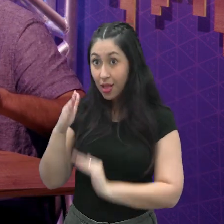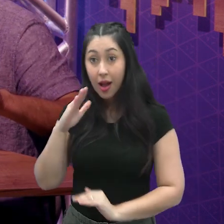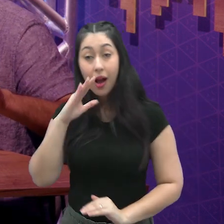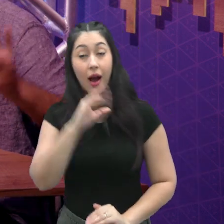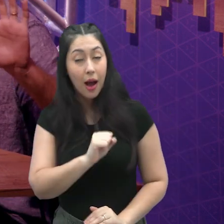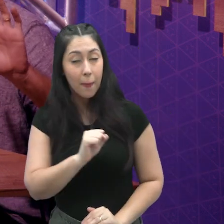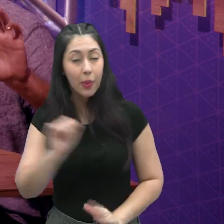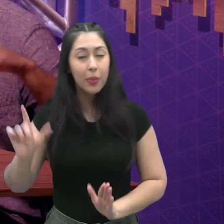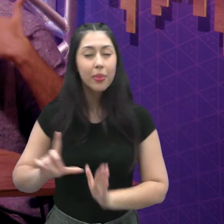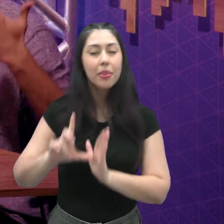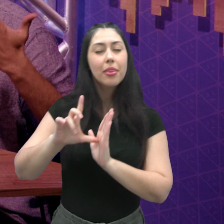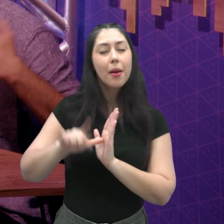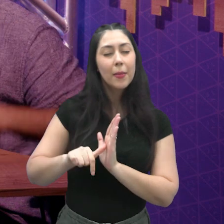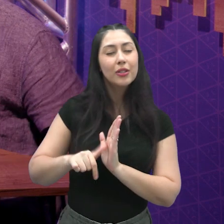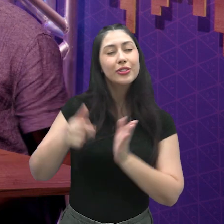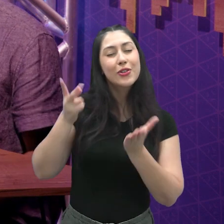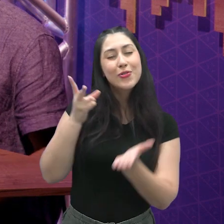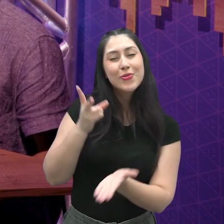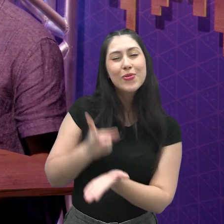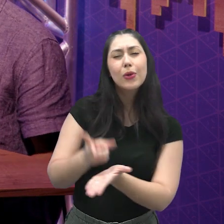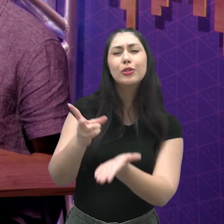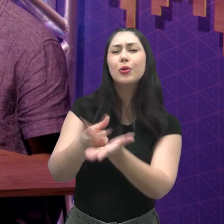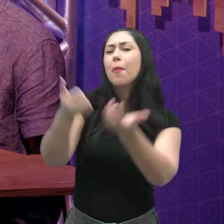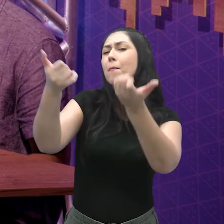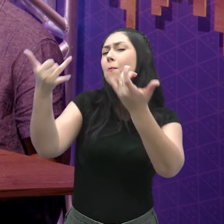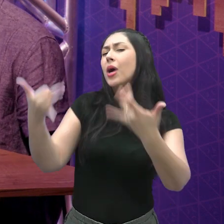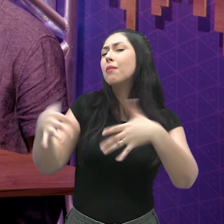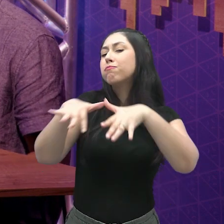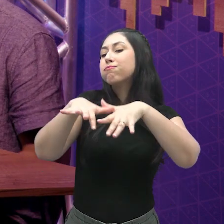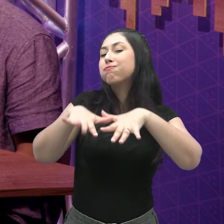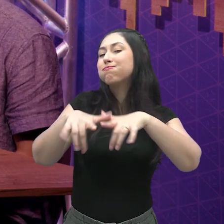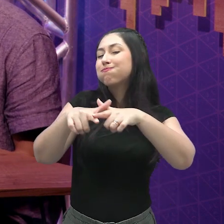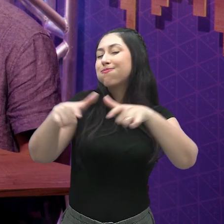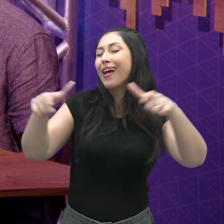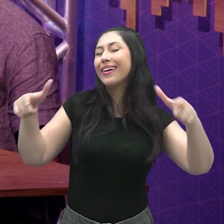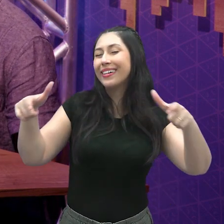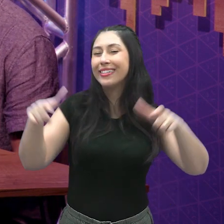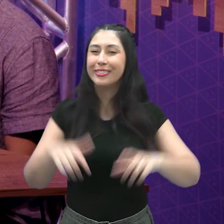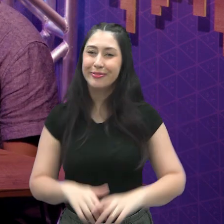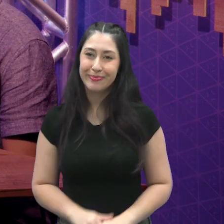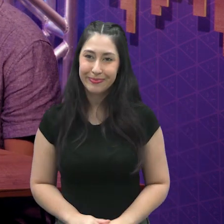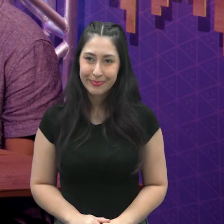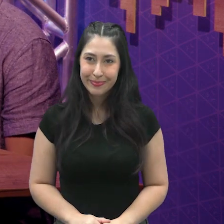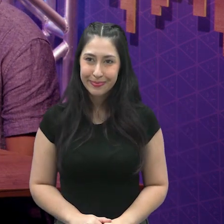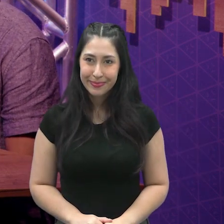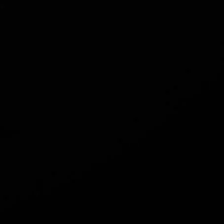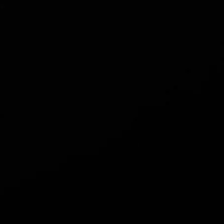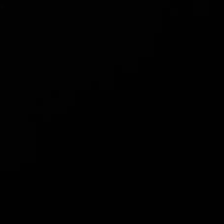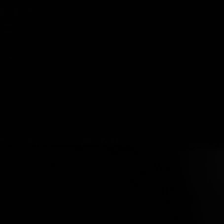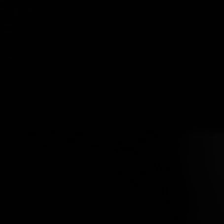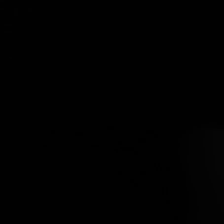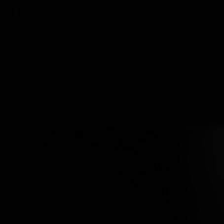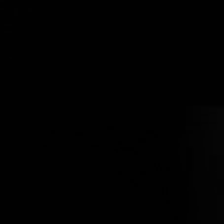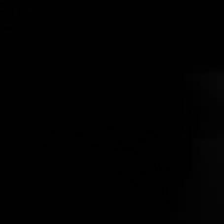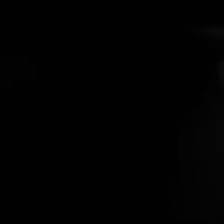rápido intervalo aqui. No próximo bloco a gente volta para expandir um pouquinho melhor essa história do sertanejo.